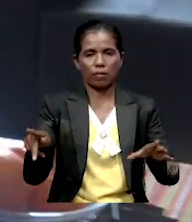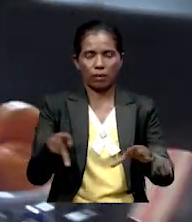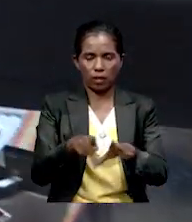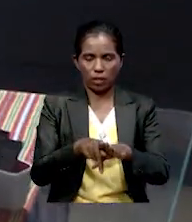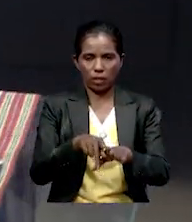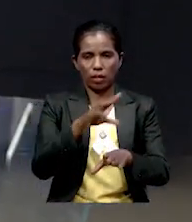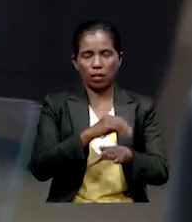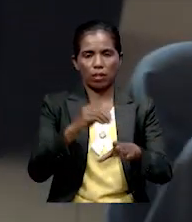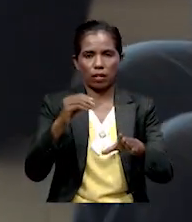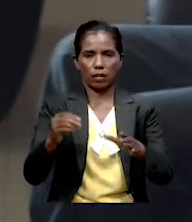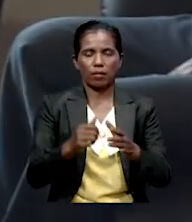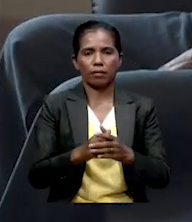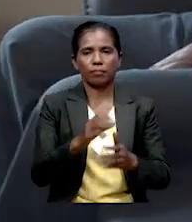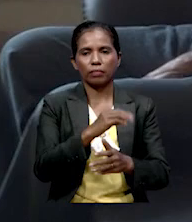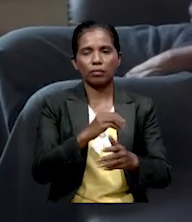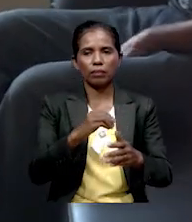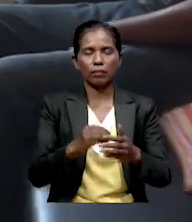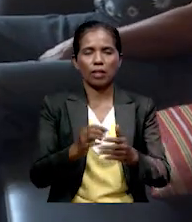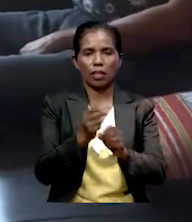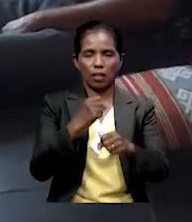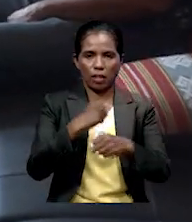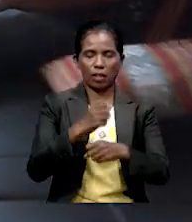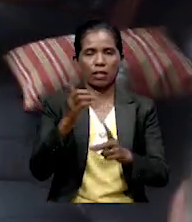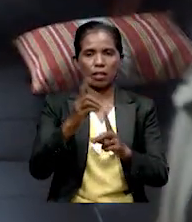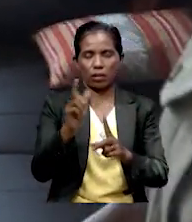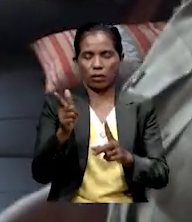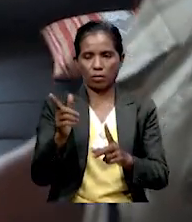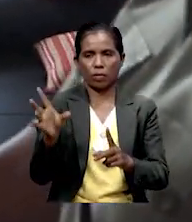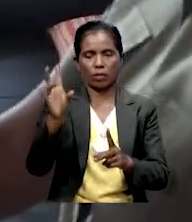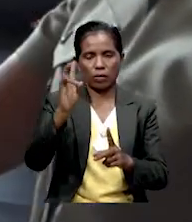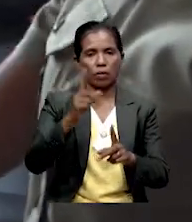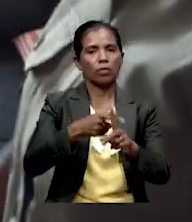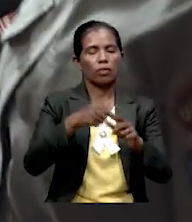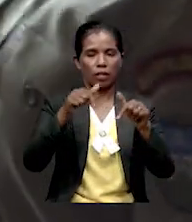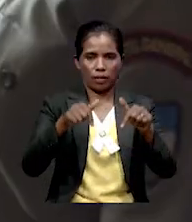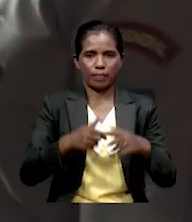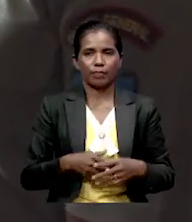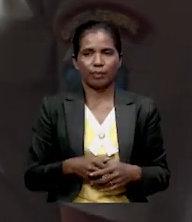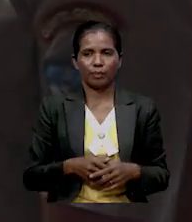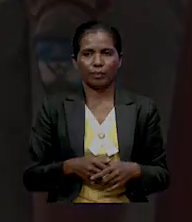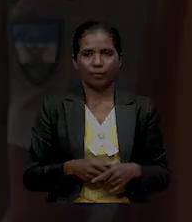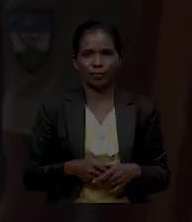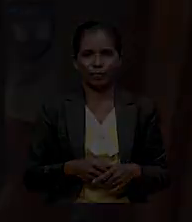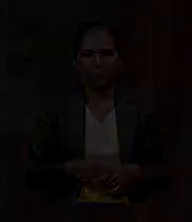e a consistório Bacar de Alcira deve se realiza e a lorong ronu resenhito fulané. Aderito Simenes, bem-vinda Simenes, GMN.